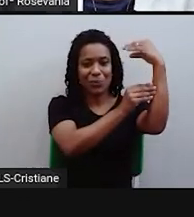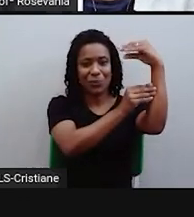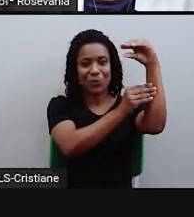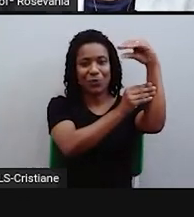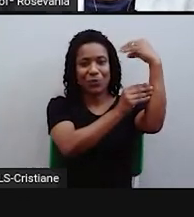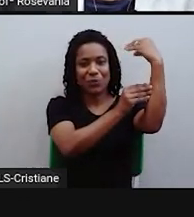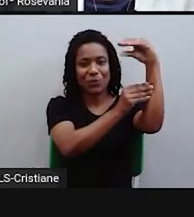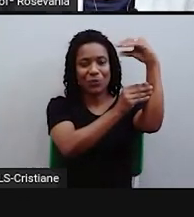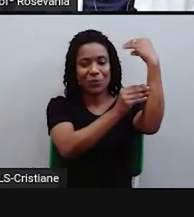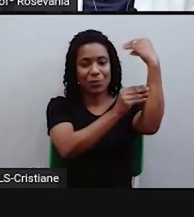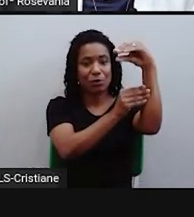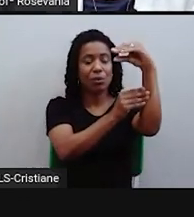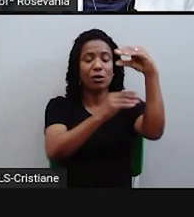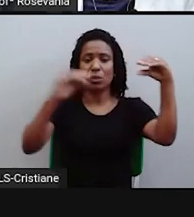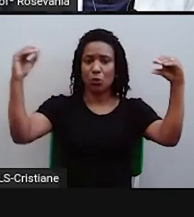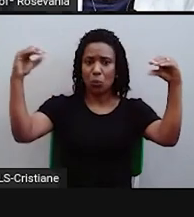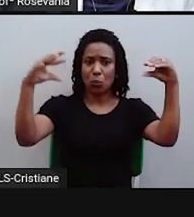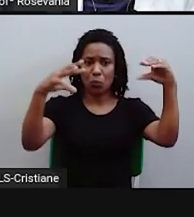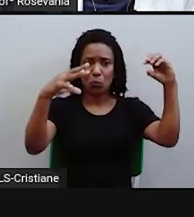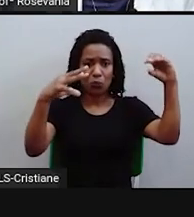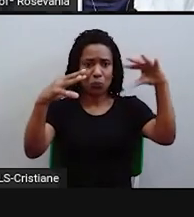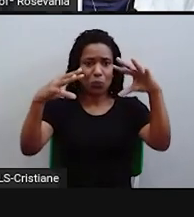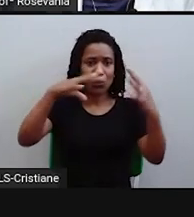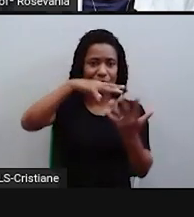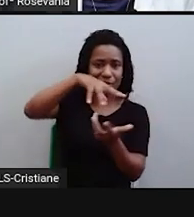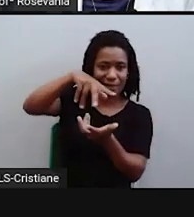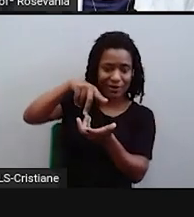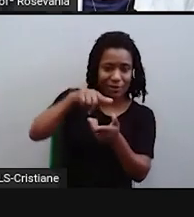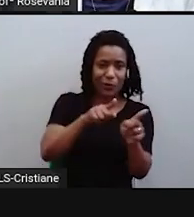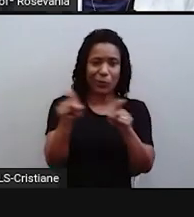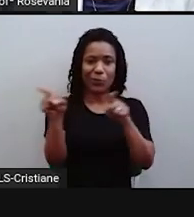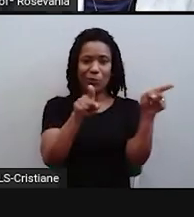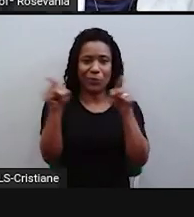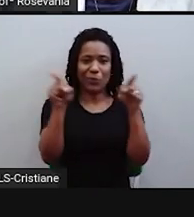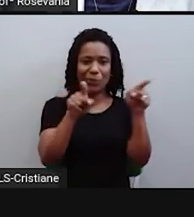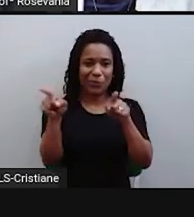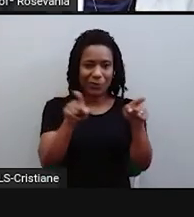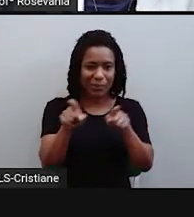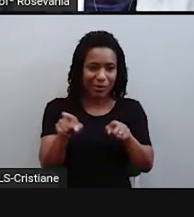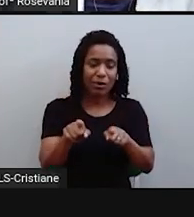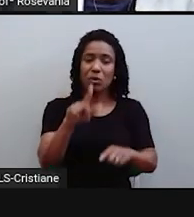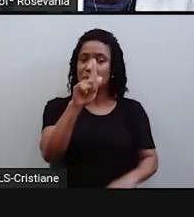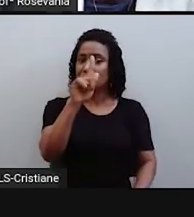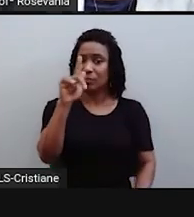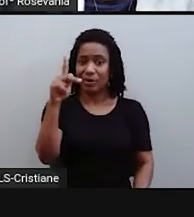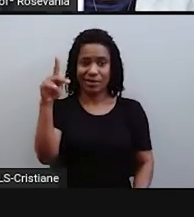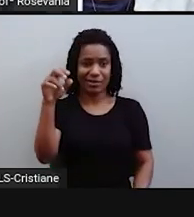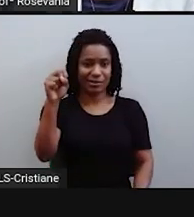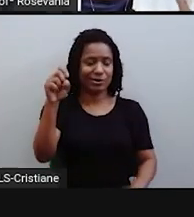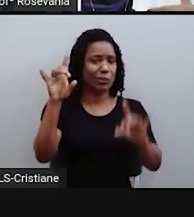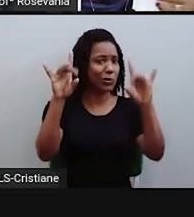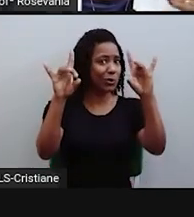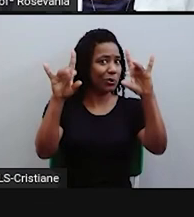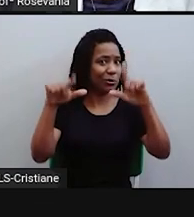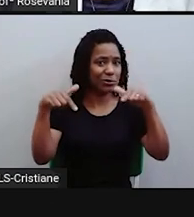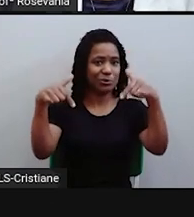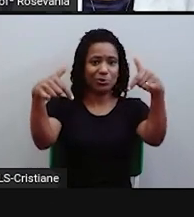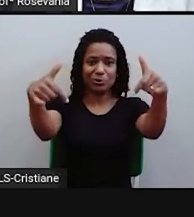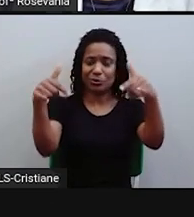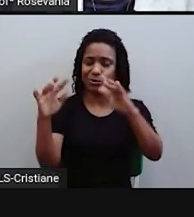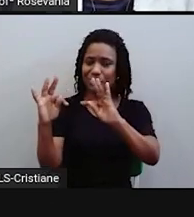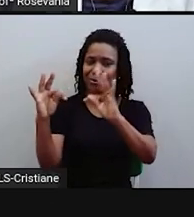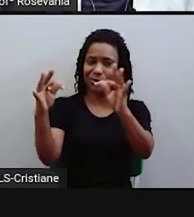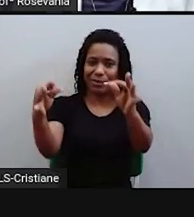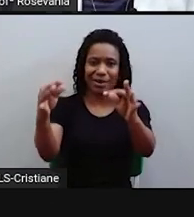instantânea, né? Instantânea para a gente ali. Então, é o sistema mais moderno, ele, como eu falei antes, ele era